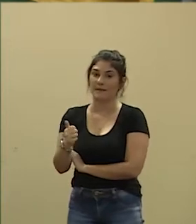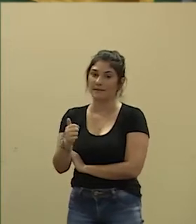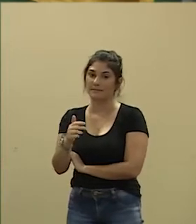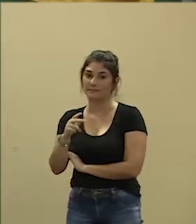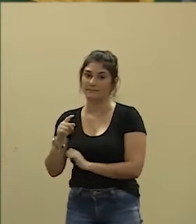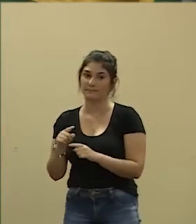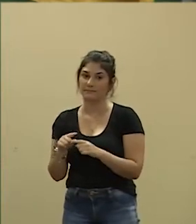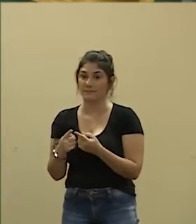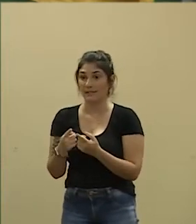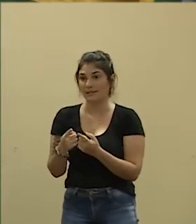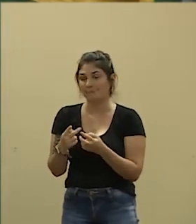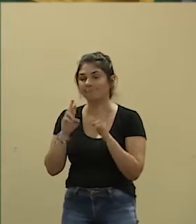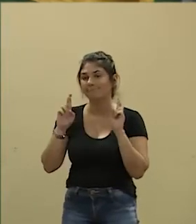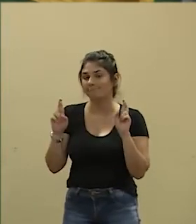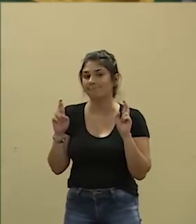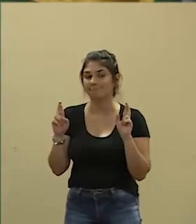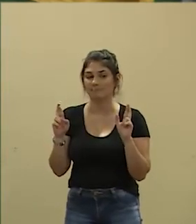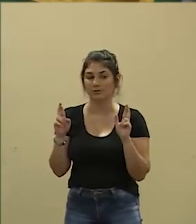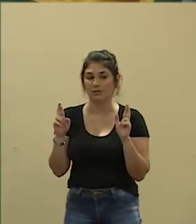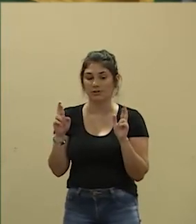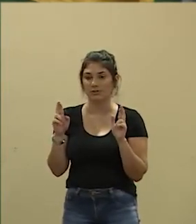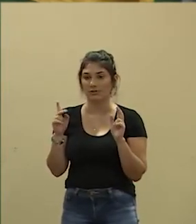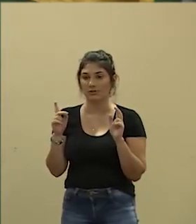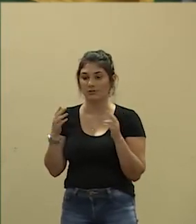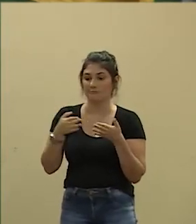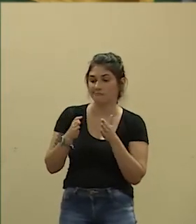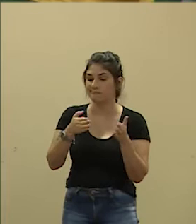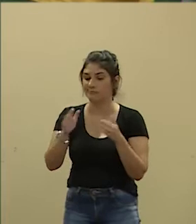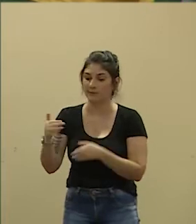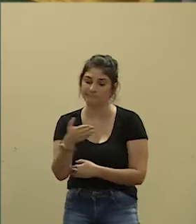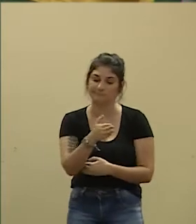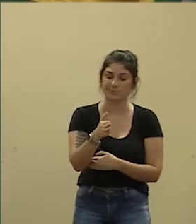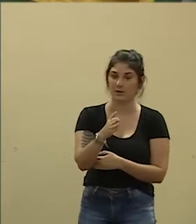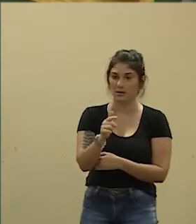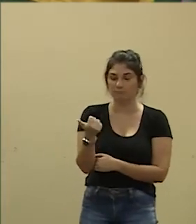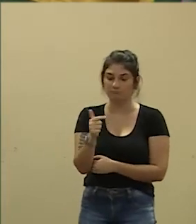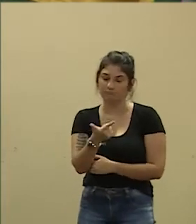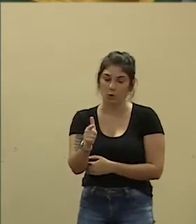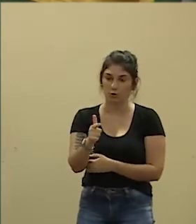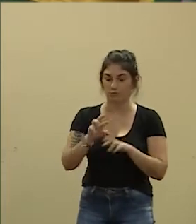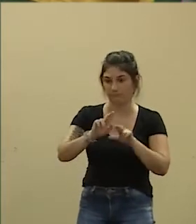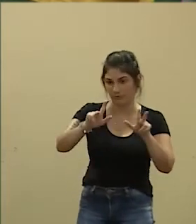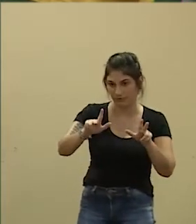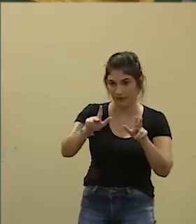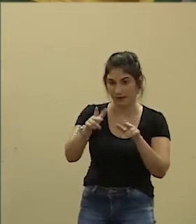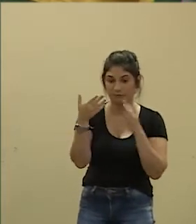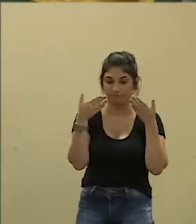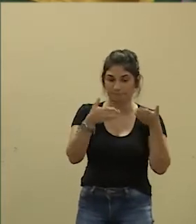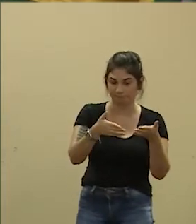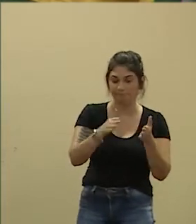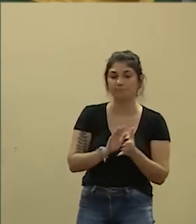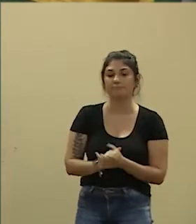dizer assim é por sorte a iaa acabei direcionando para um outro viés e acho que vai complementar muito bem inclusive vem